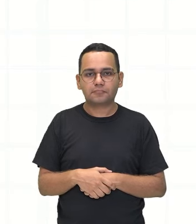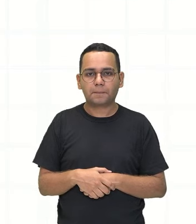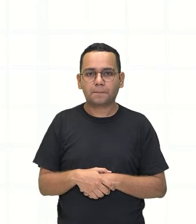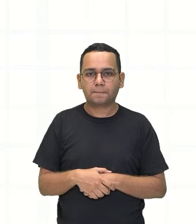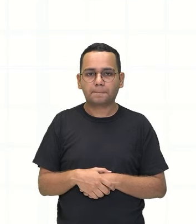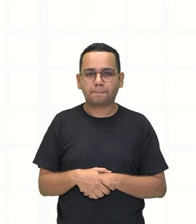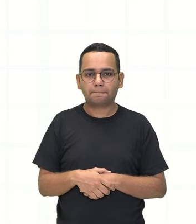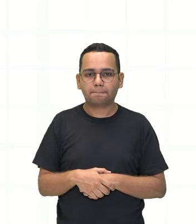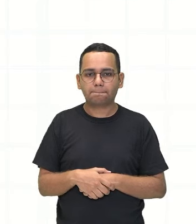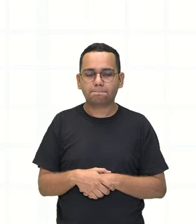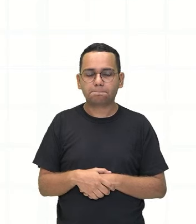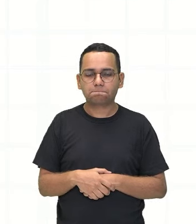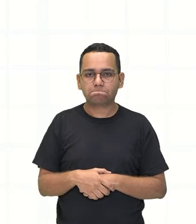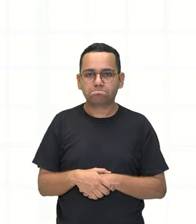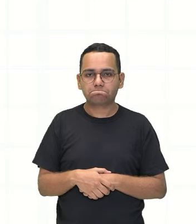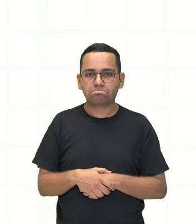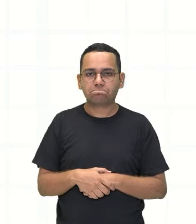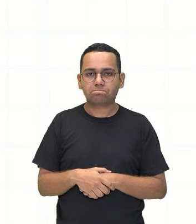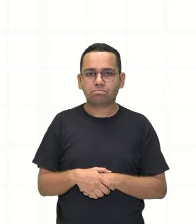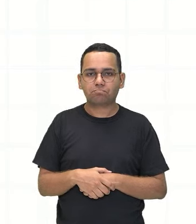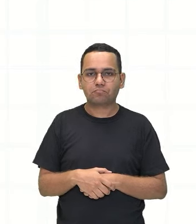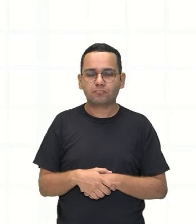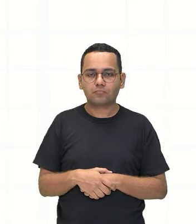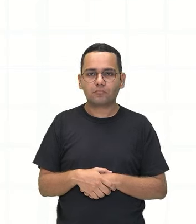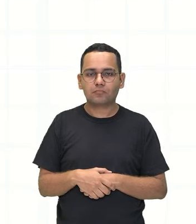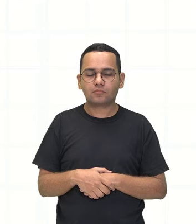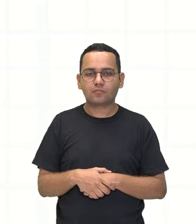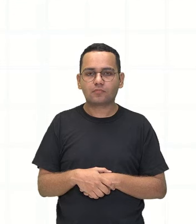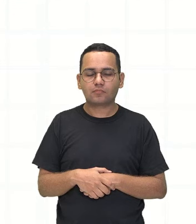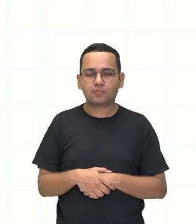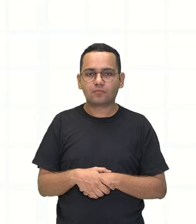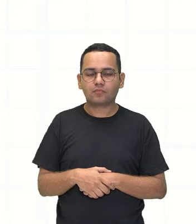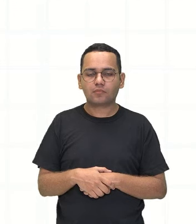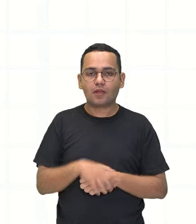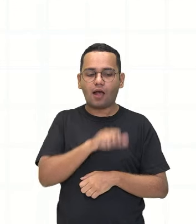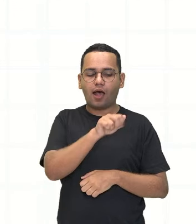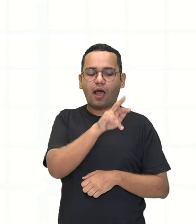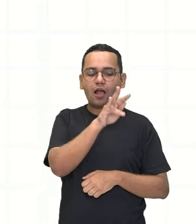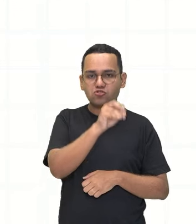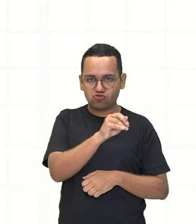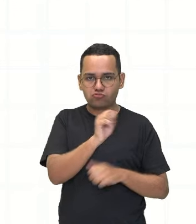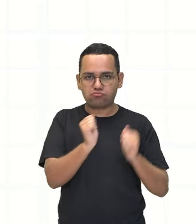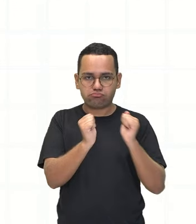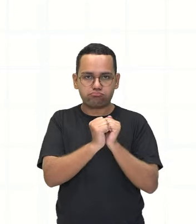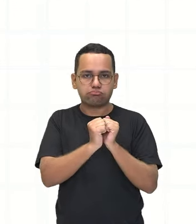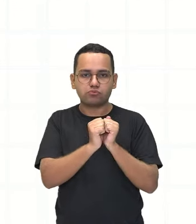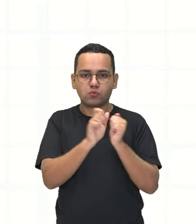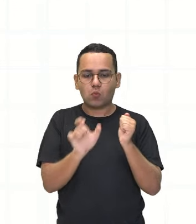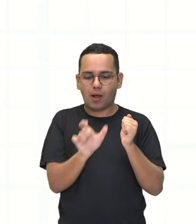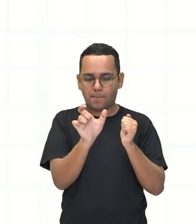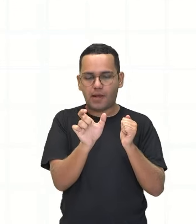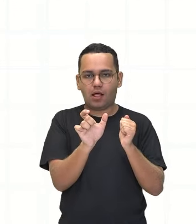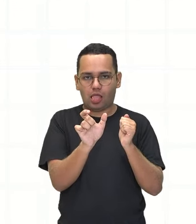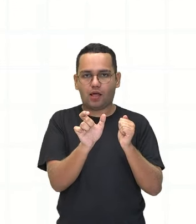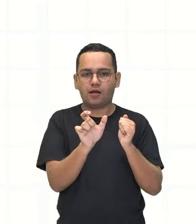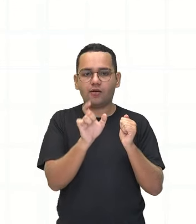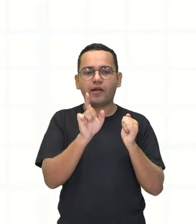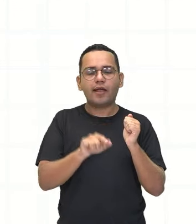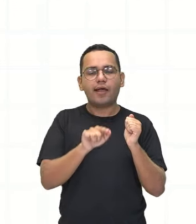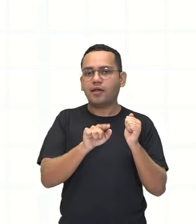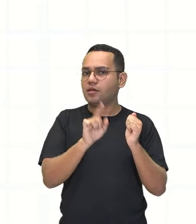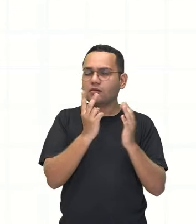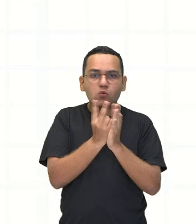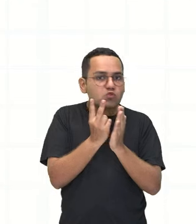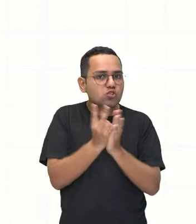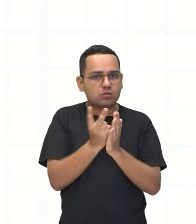certo? Então, por isso que ele é considerado sobrecomum, porque ele vai